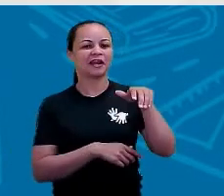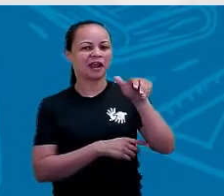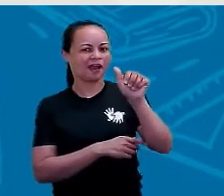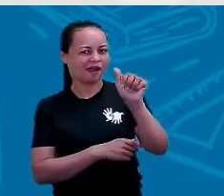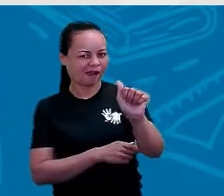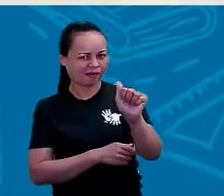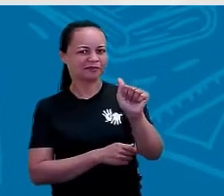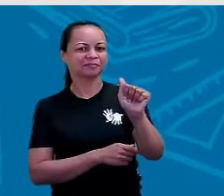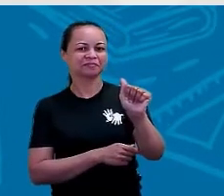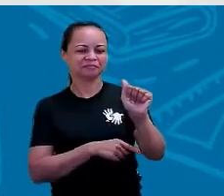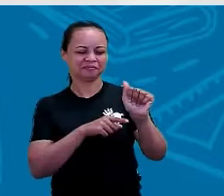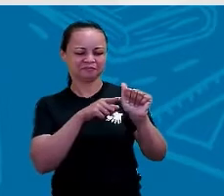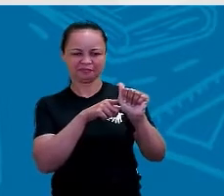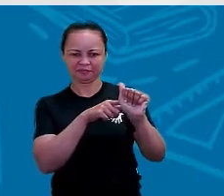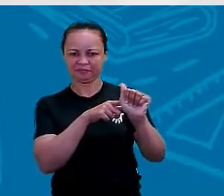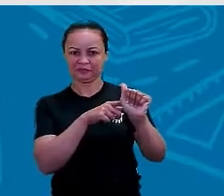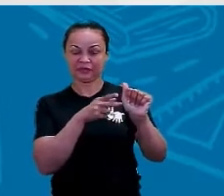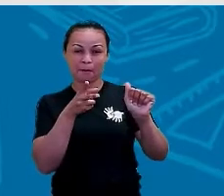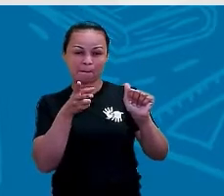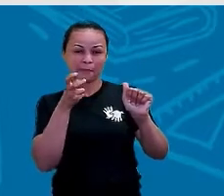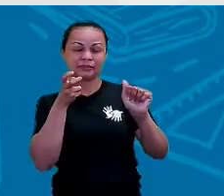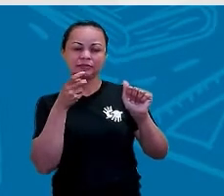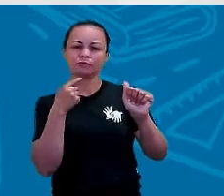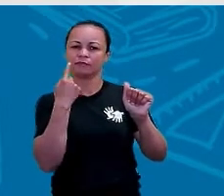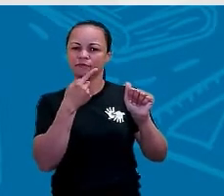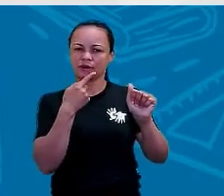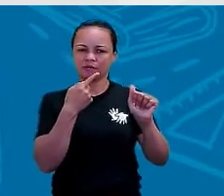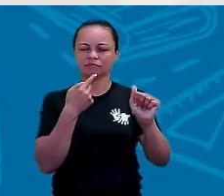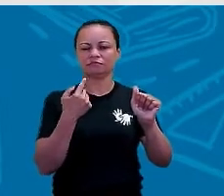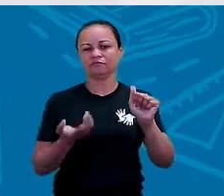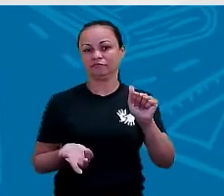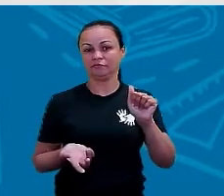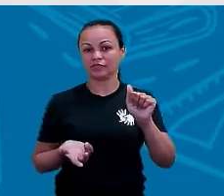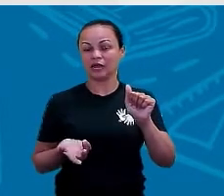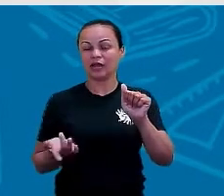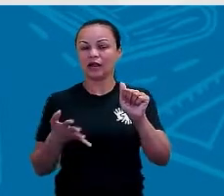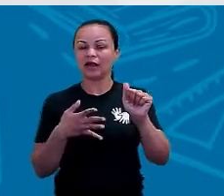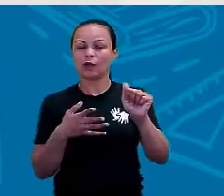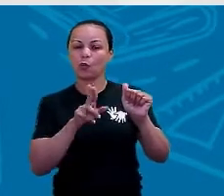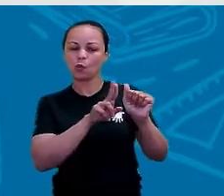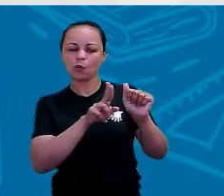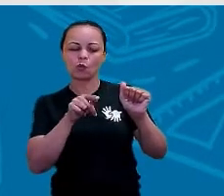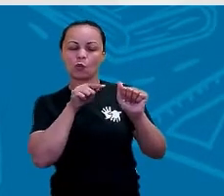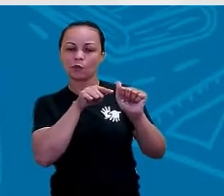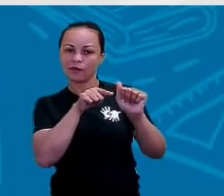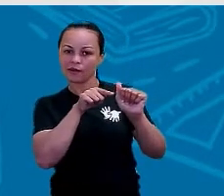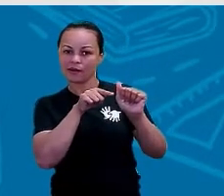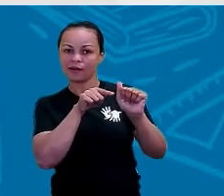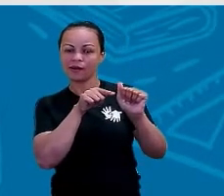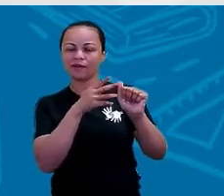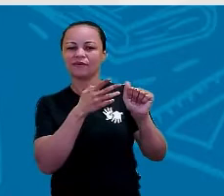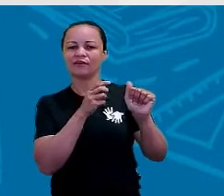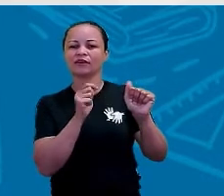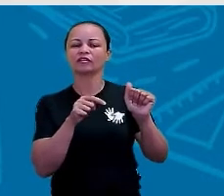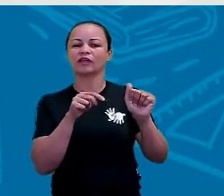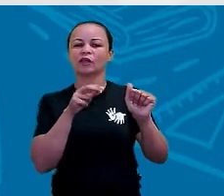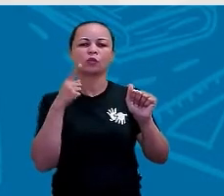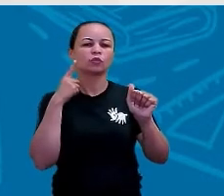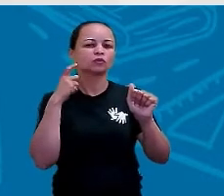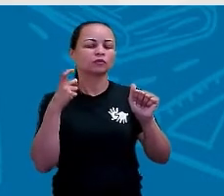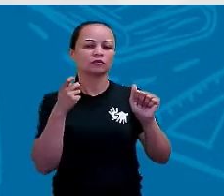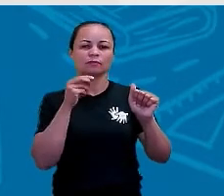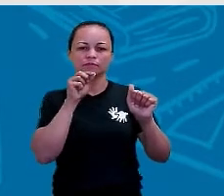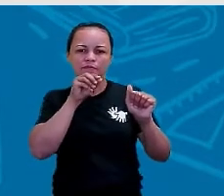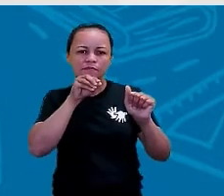A. Percebam que para falar o nome da letrinha, eu faço um som. Eu